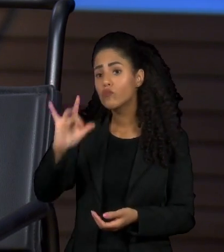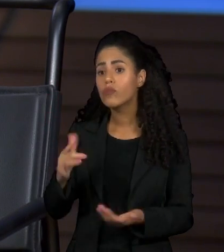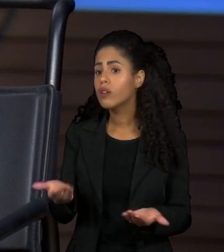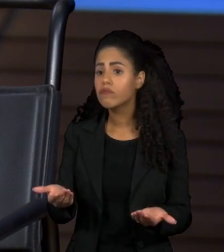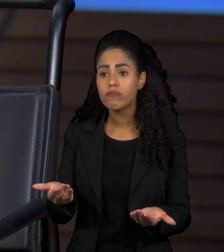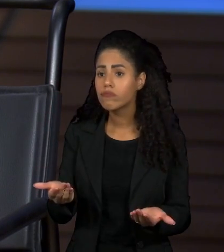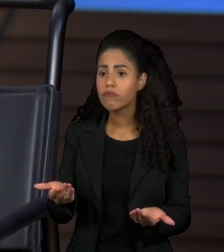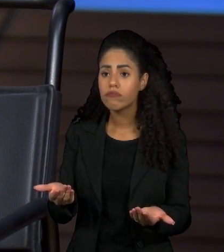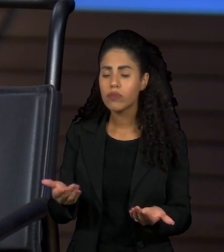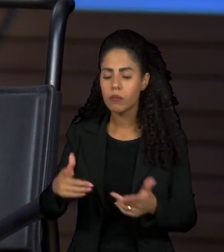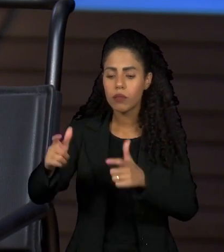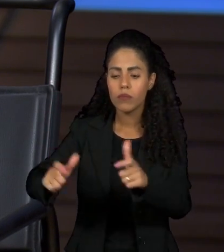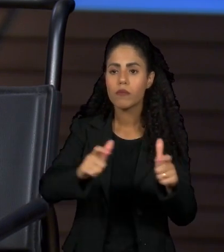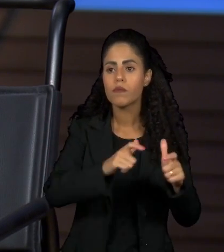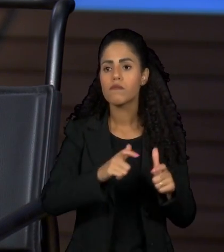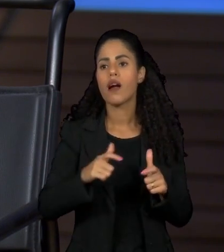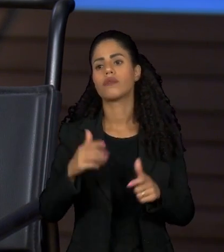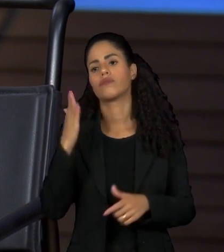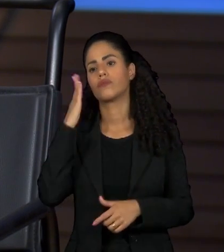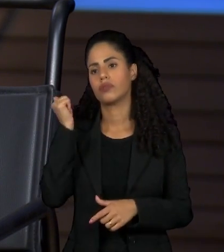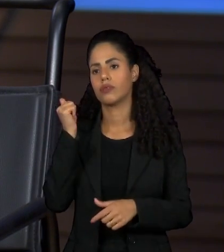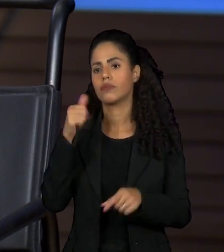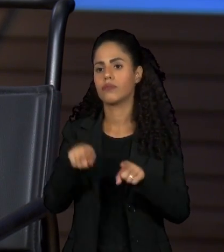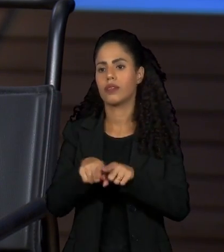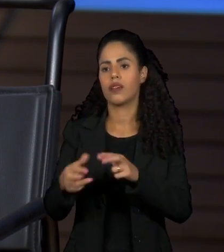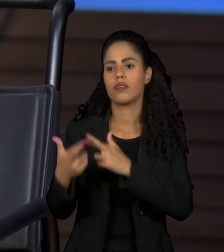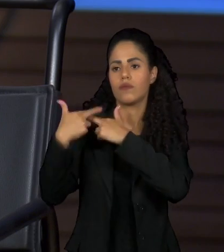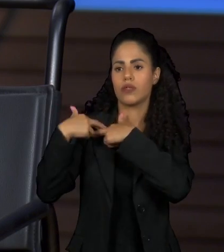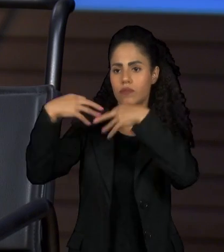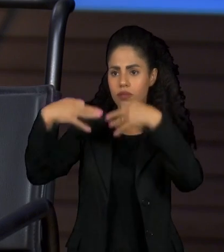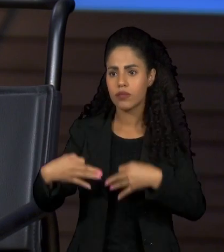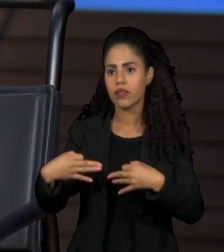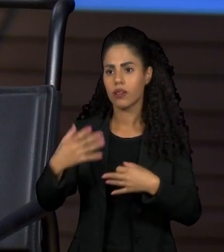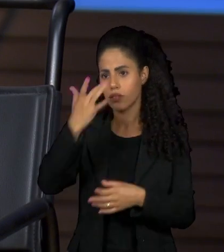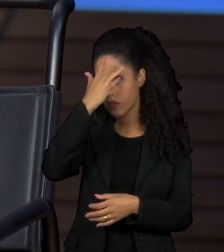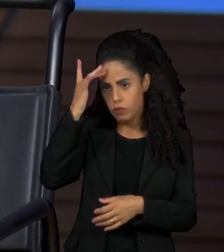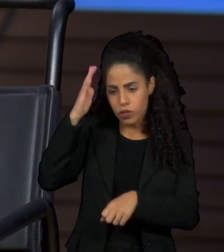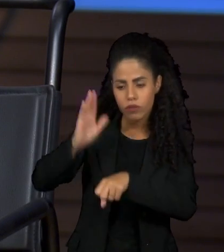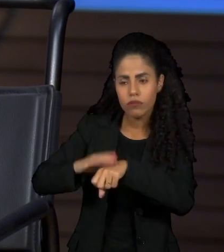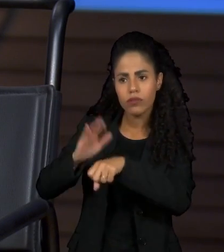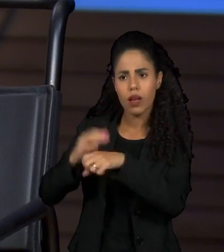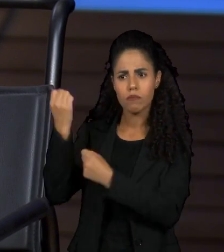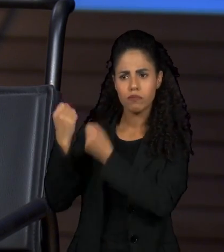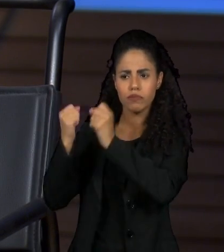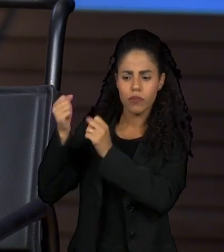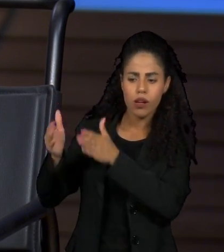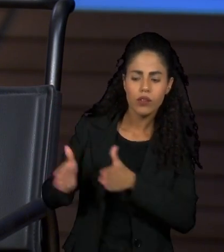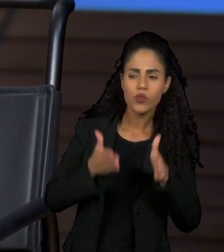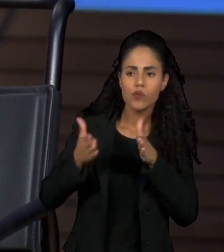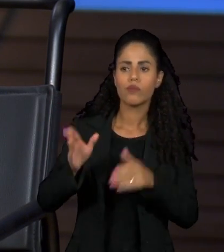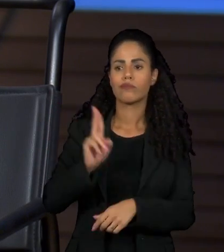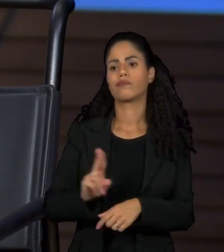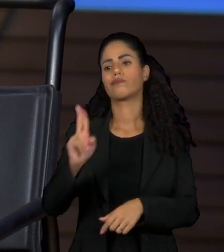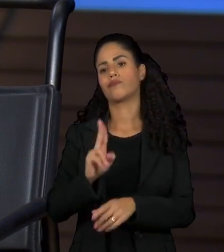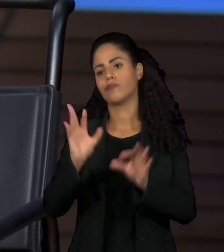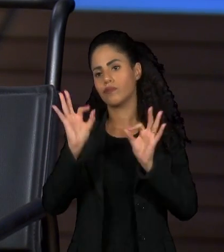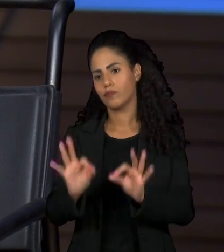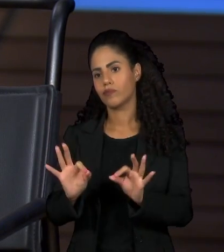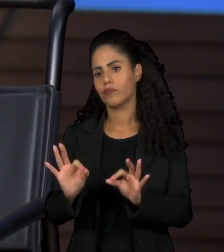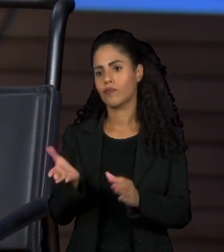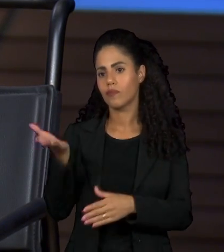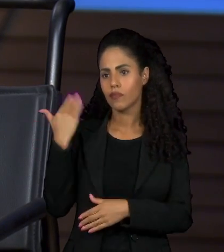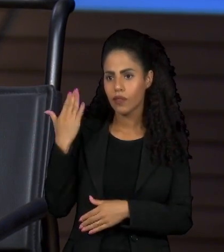tem que descartar, quando a gente sabe que, na verdade, essa responsabilidade deveria vir de quem produziu aquilo, né? Se eles estão